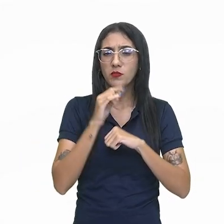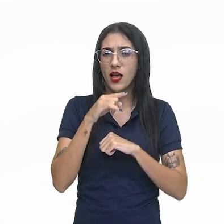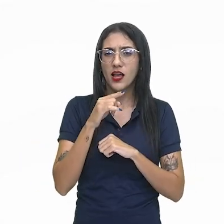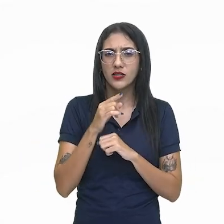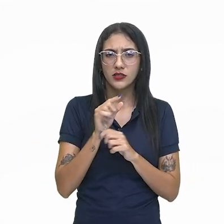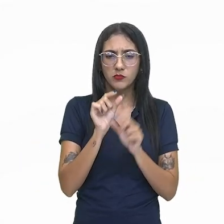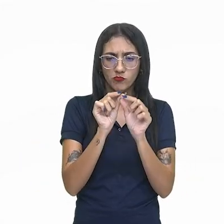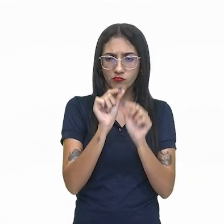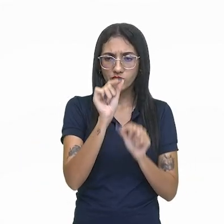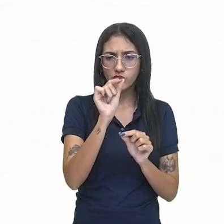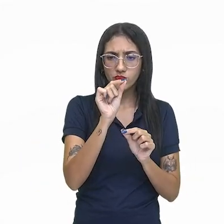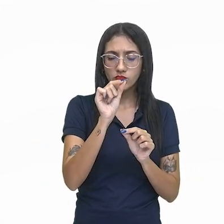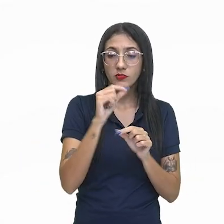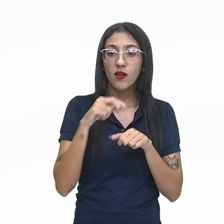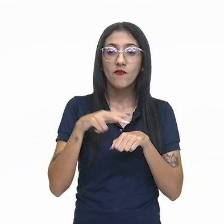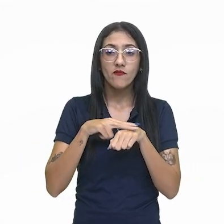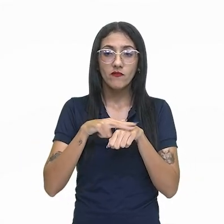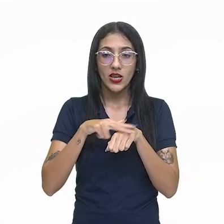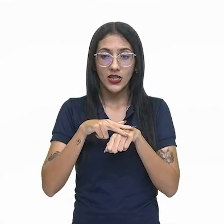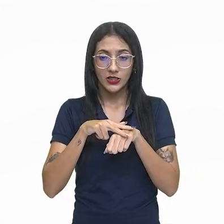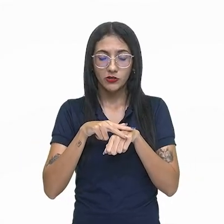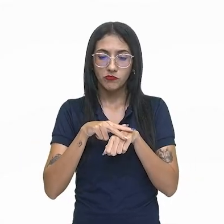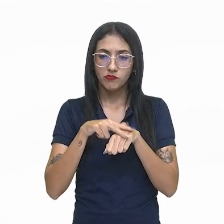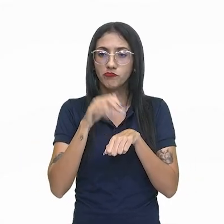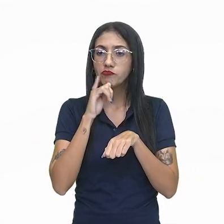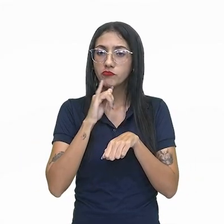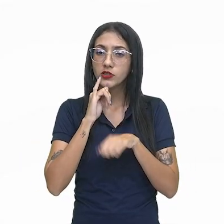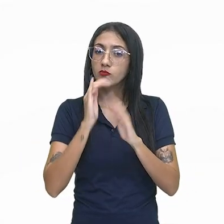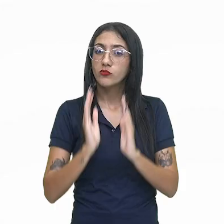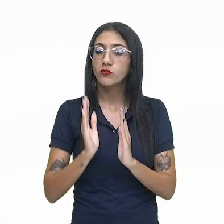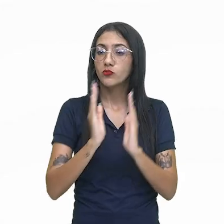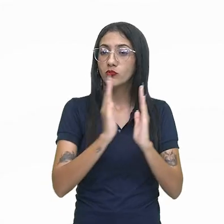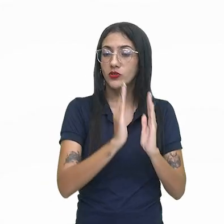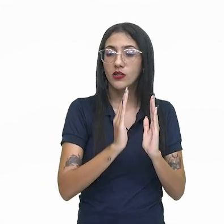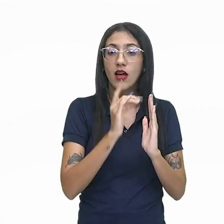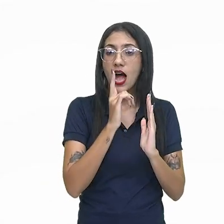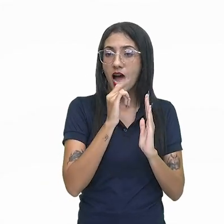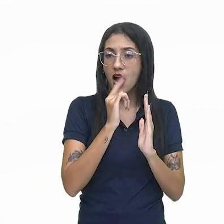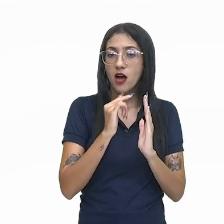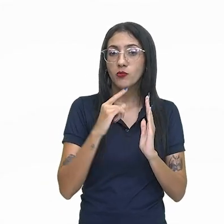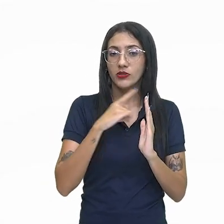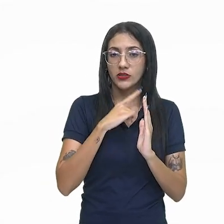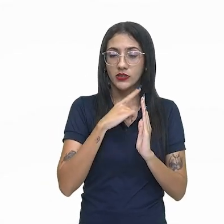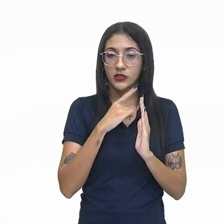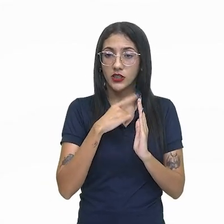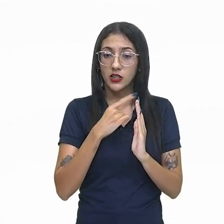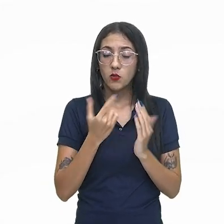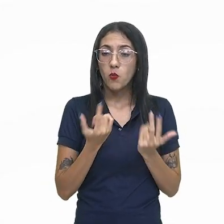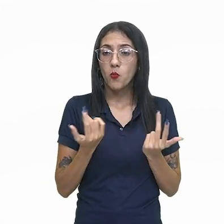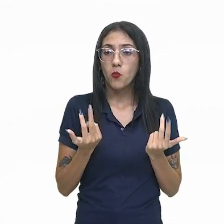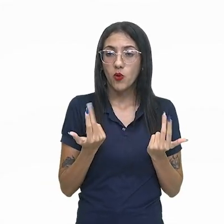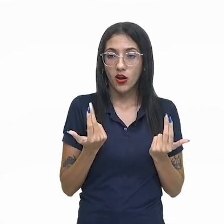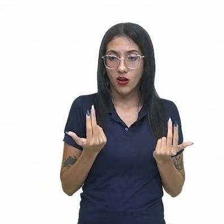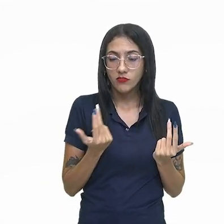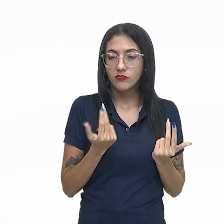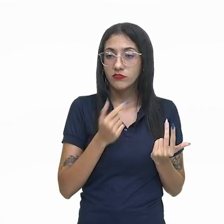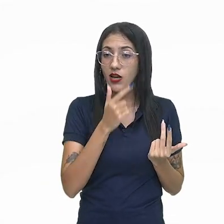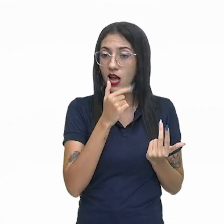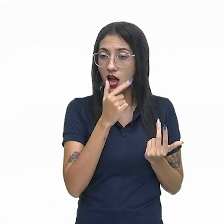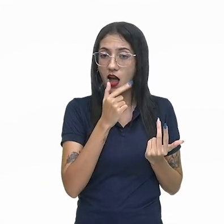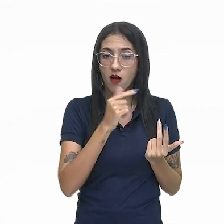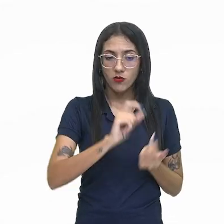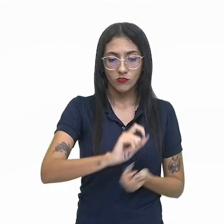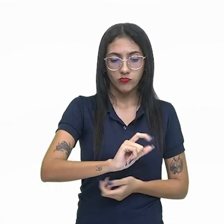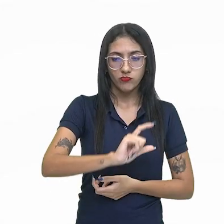verde aí nos dois tubos, tá bom? Num lado, a água está em quantidade igual, né, como vocês estão